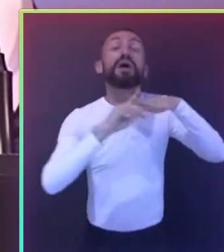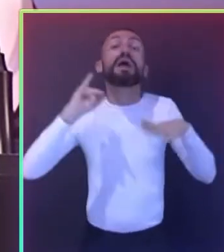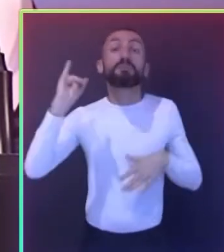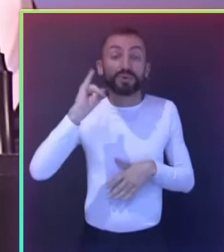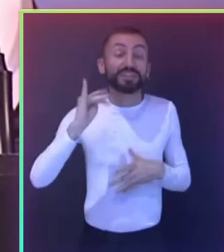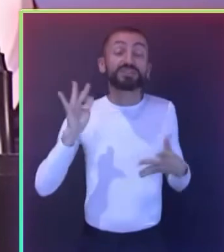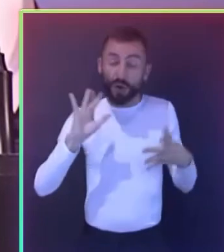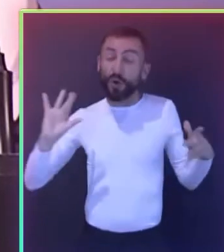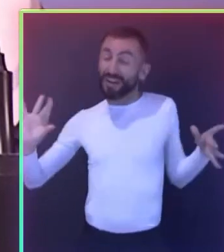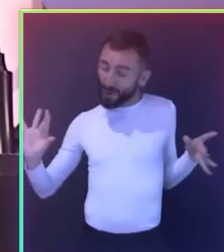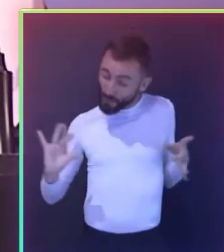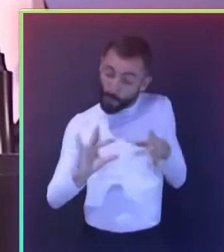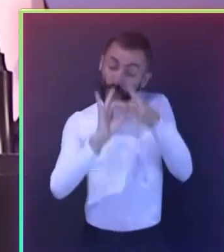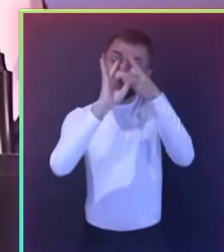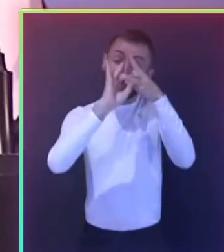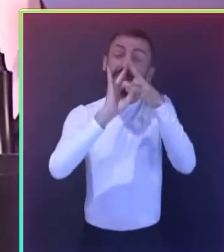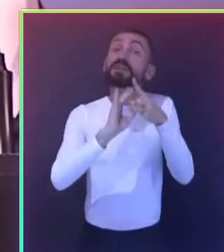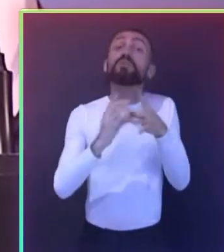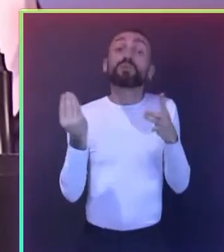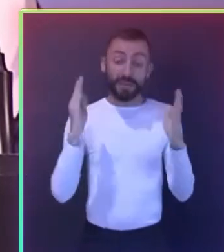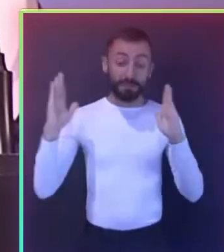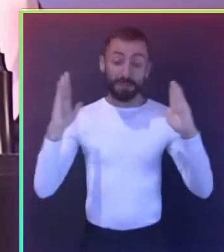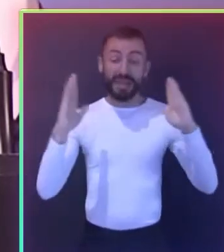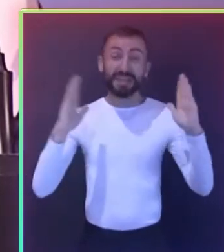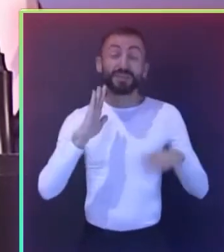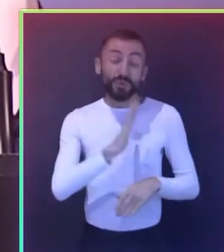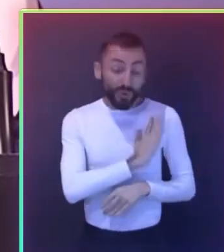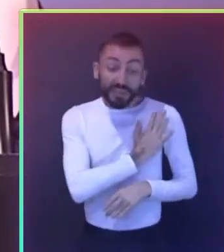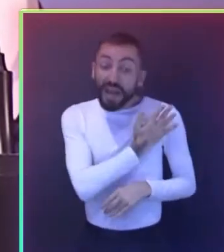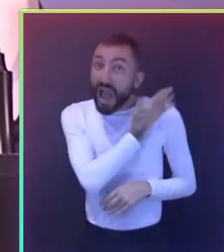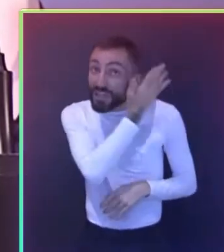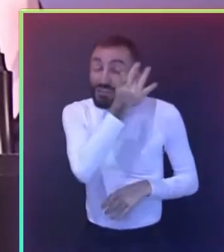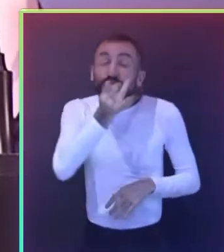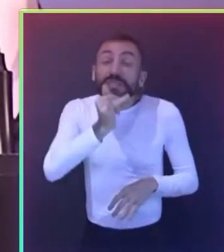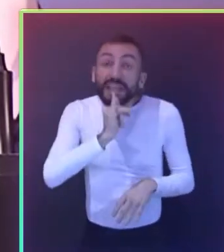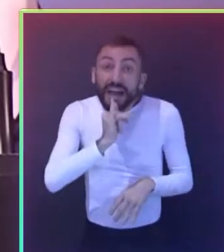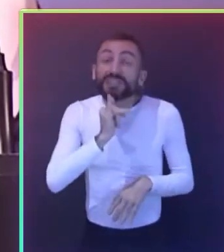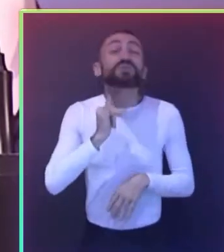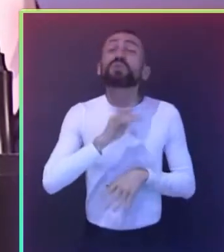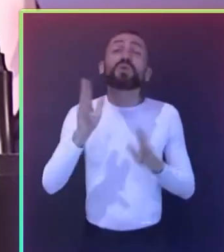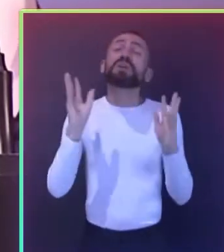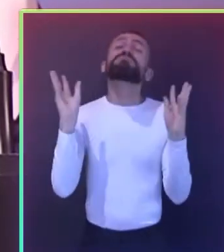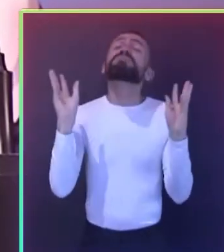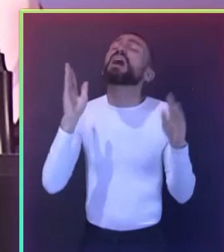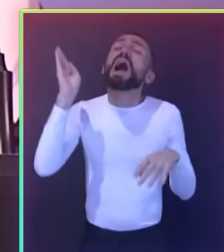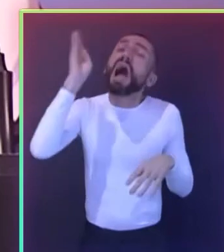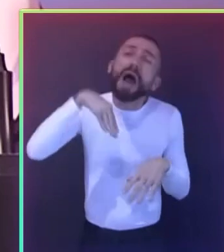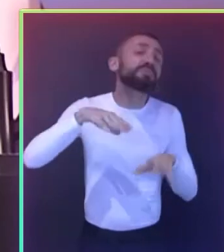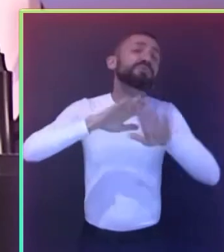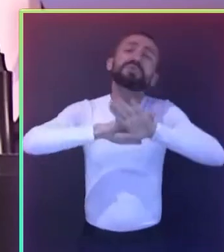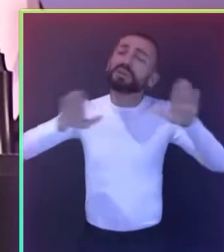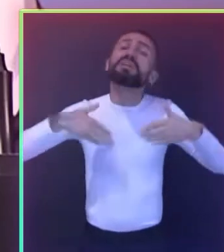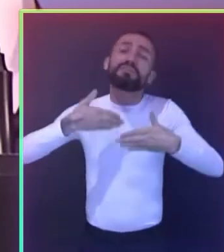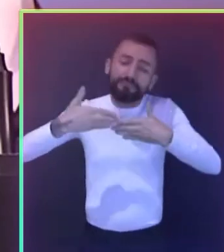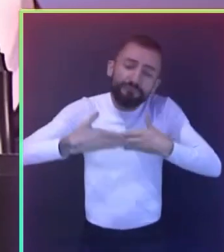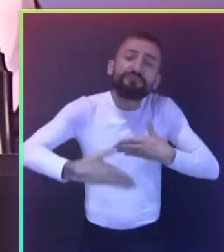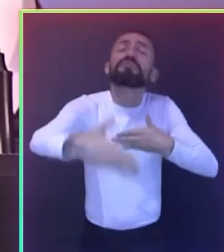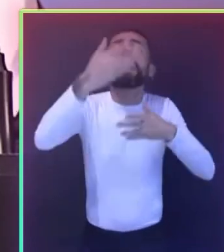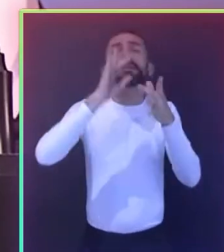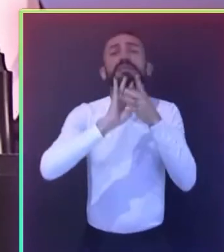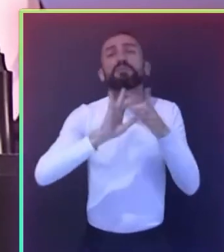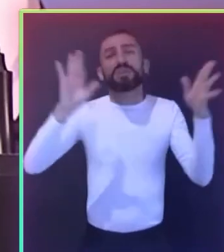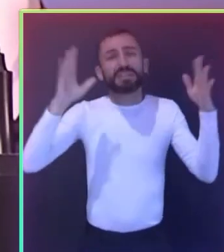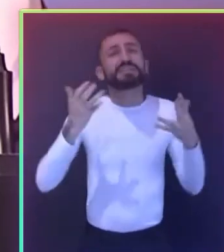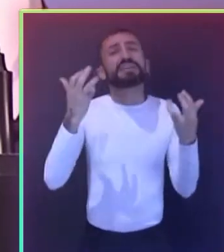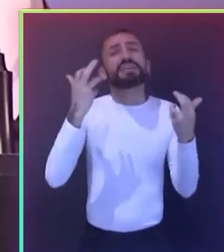para esse trágico período seja breve e que voltemos a rota dos avanços Democráticos EA tão